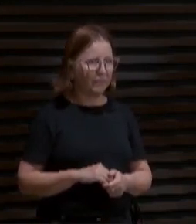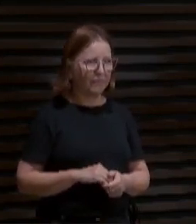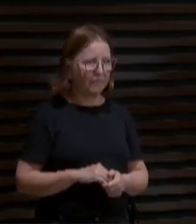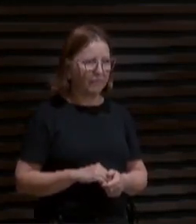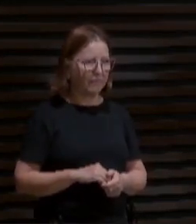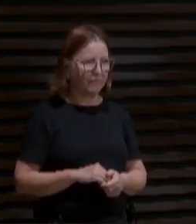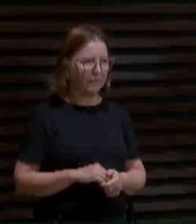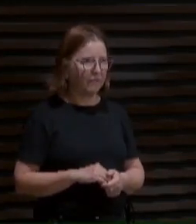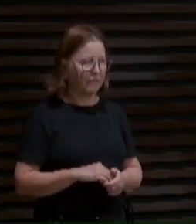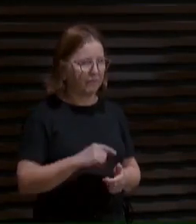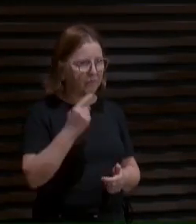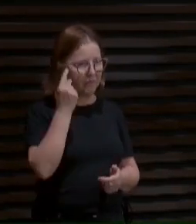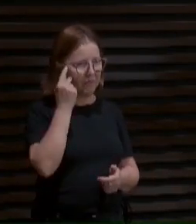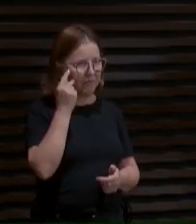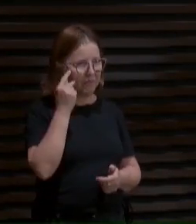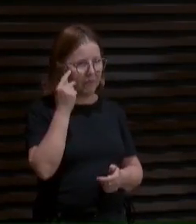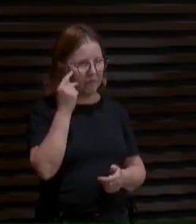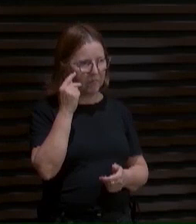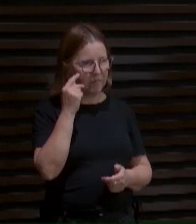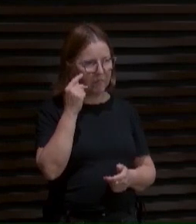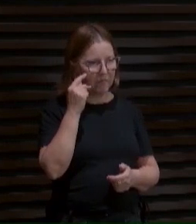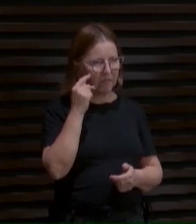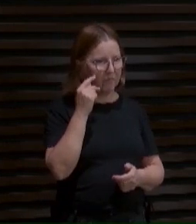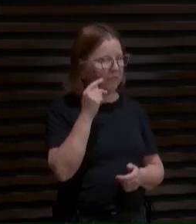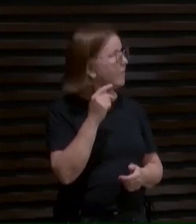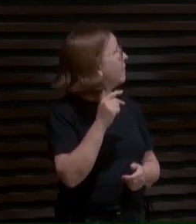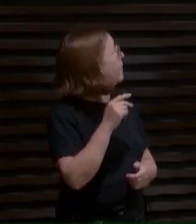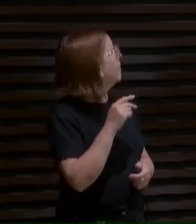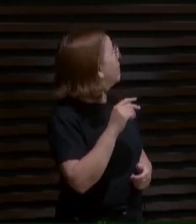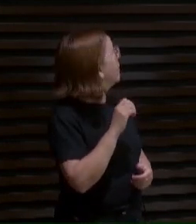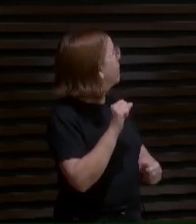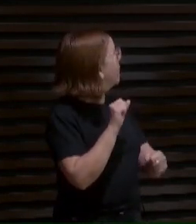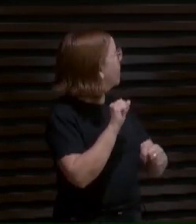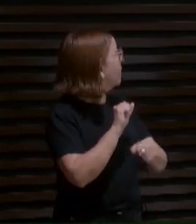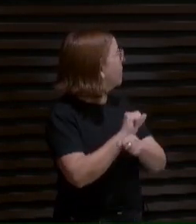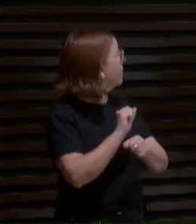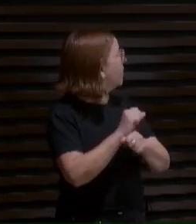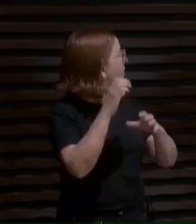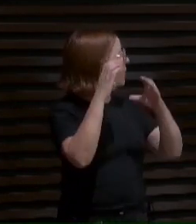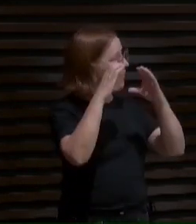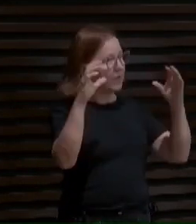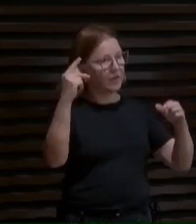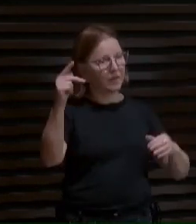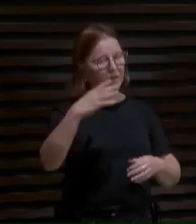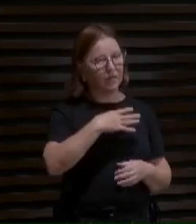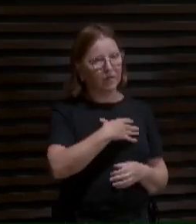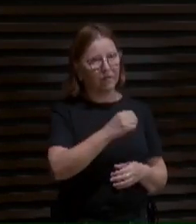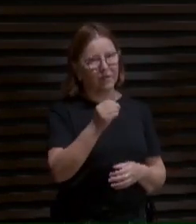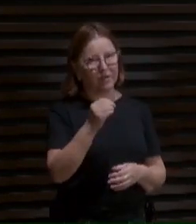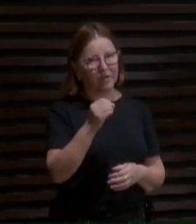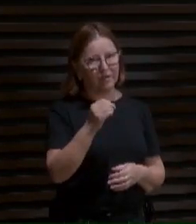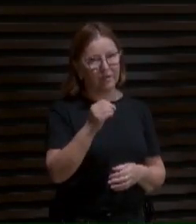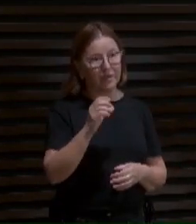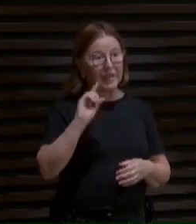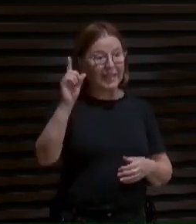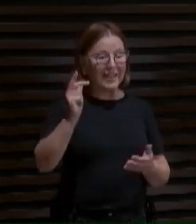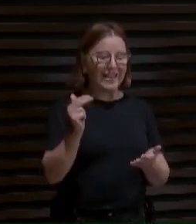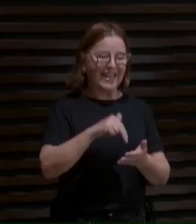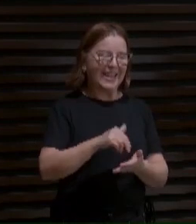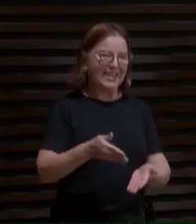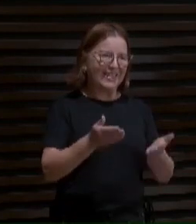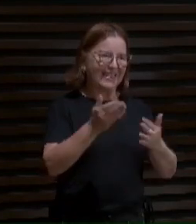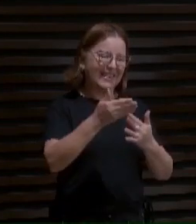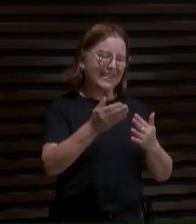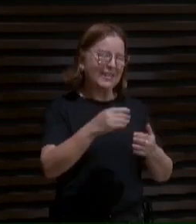Para guardardes dos céus o seu Filho, a quem ele ressuscitou dentre